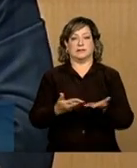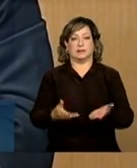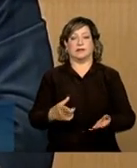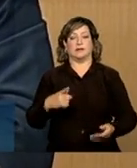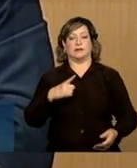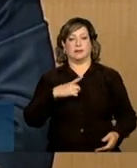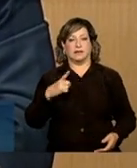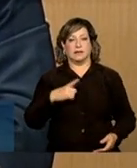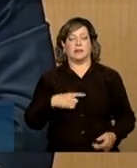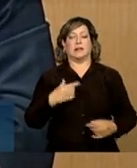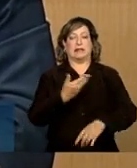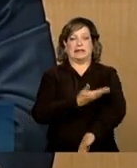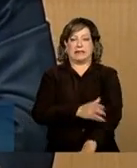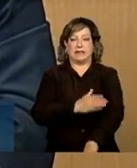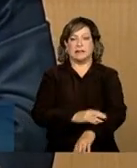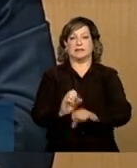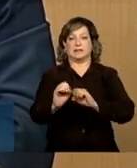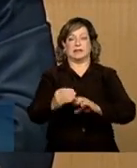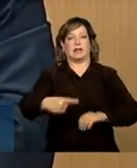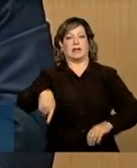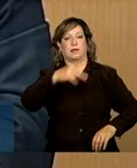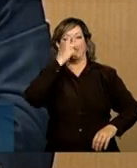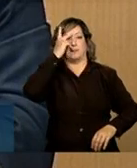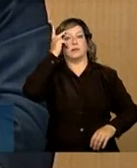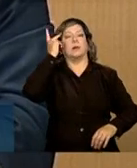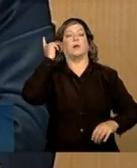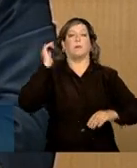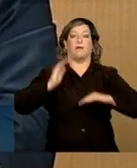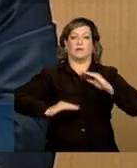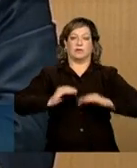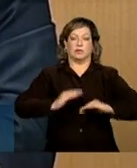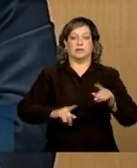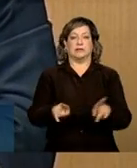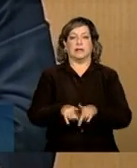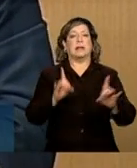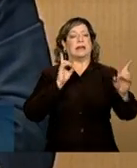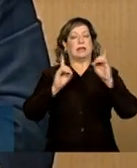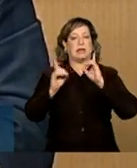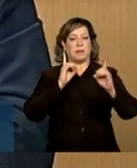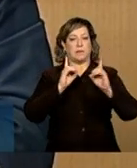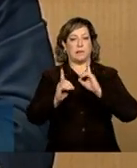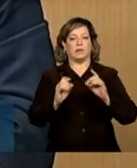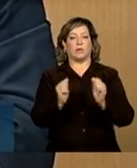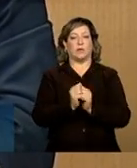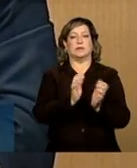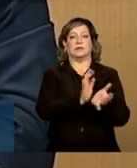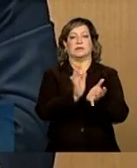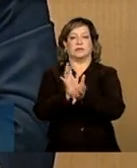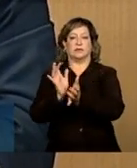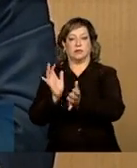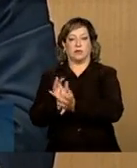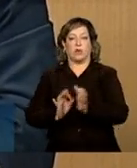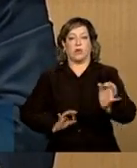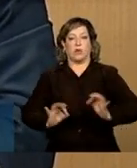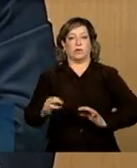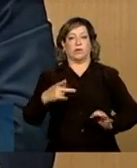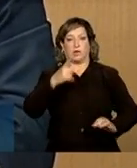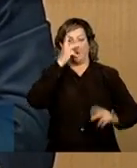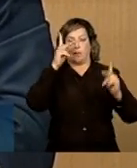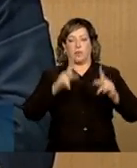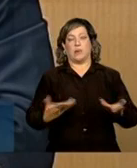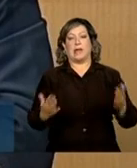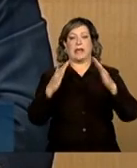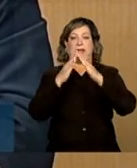treinaram capacitaram esses profissionais num em debate também com setores organizados da população como